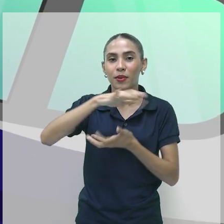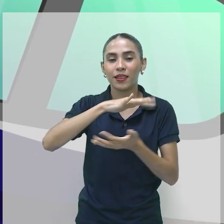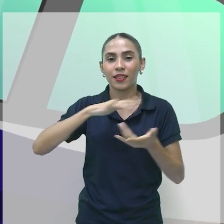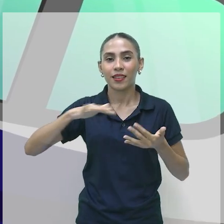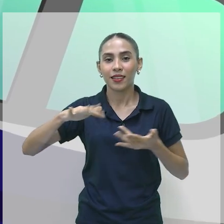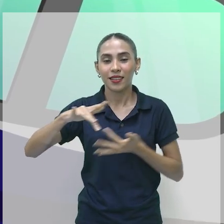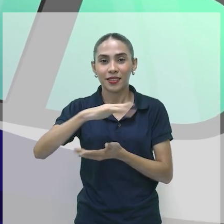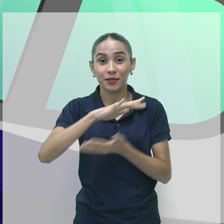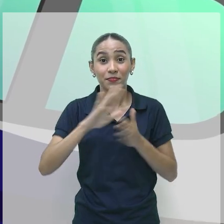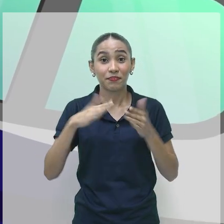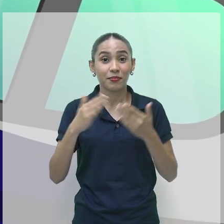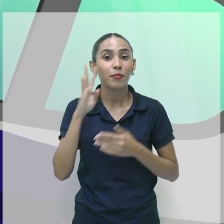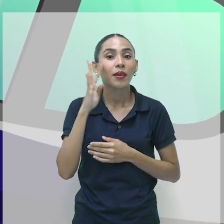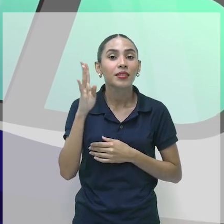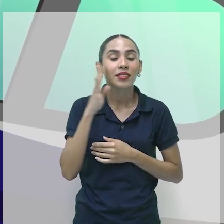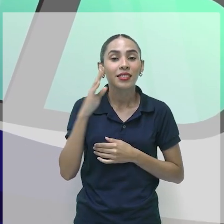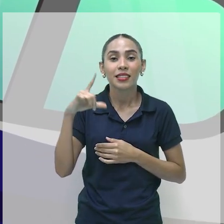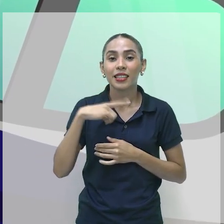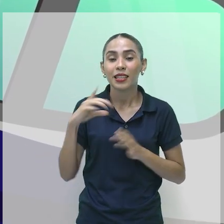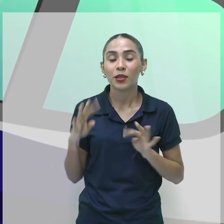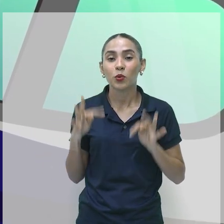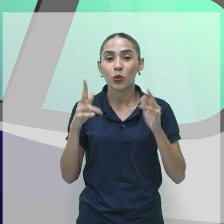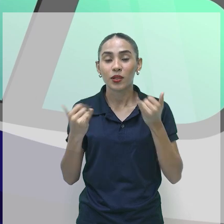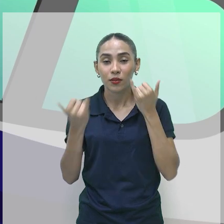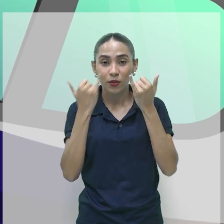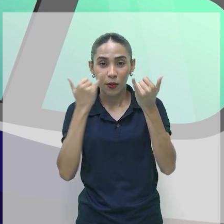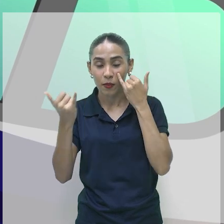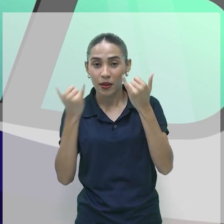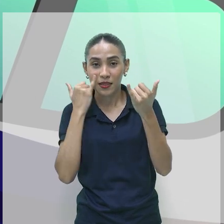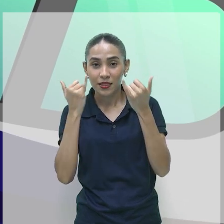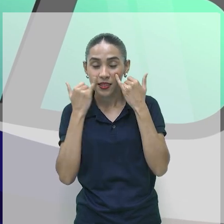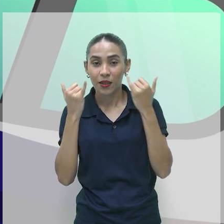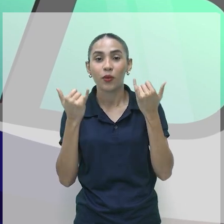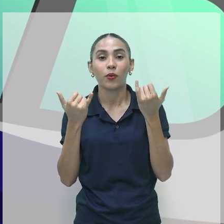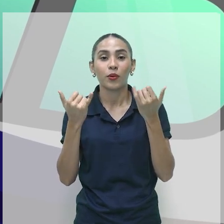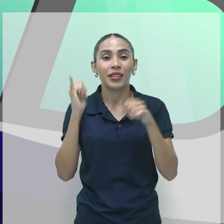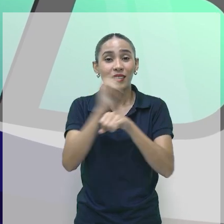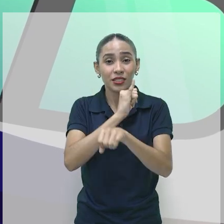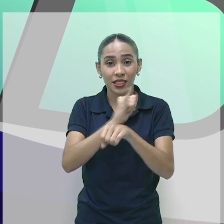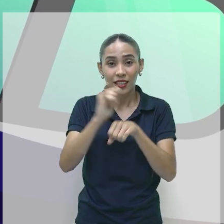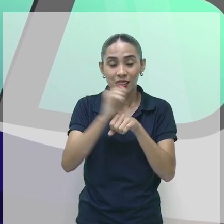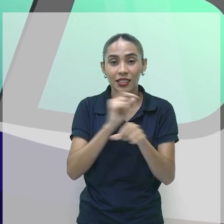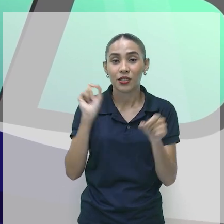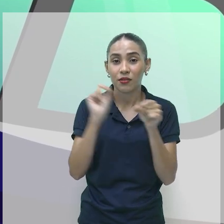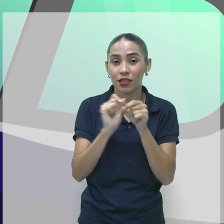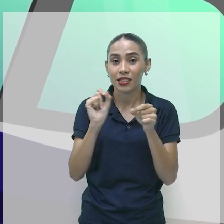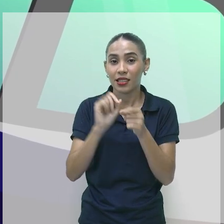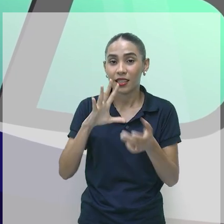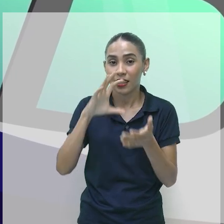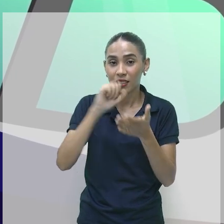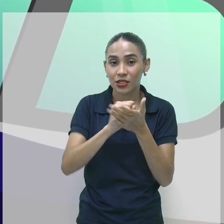Então imagine aí que a gente tem toda essa informação, todo esse equipamento para fazer